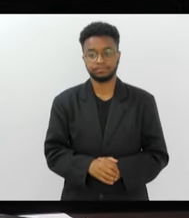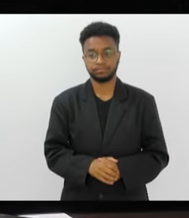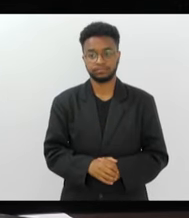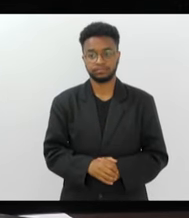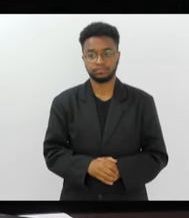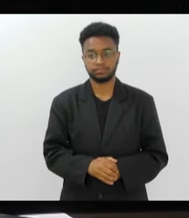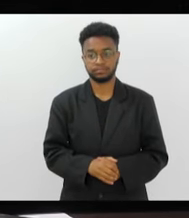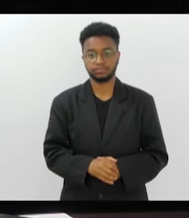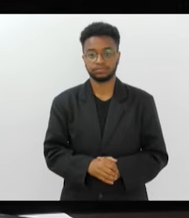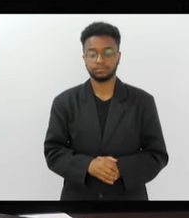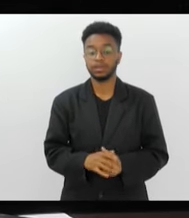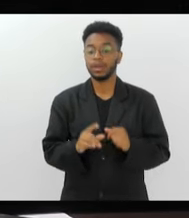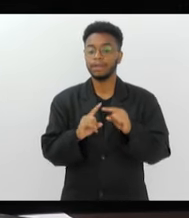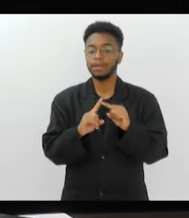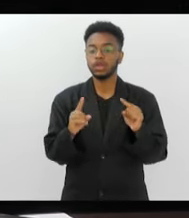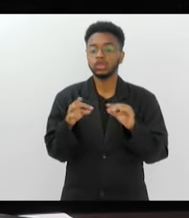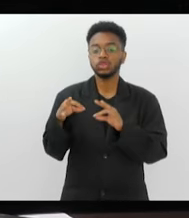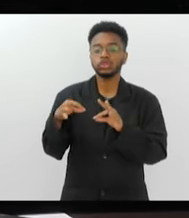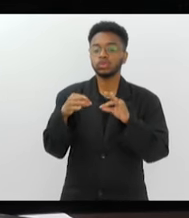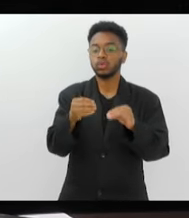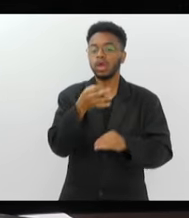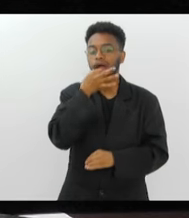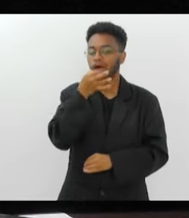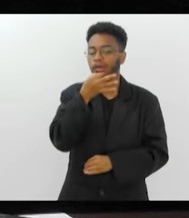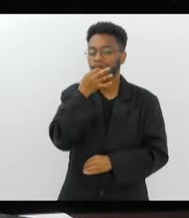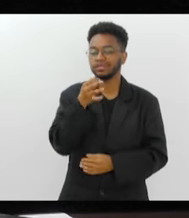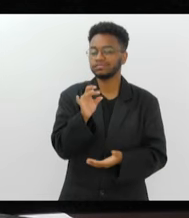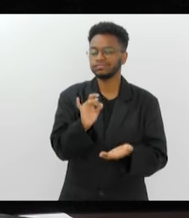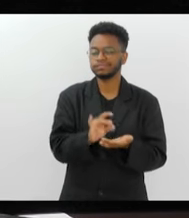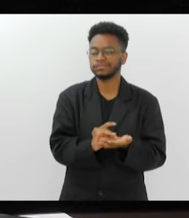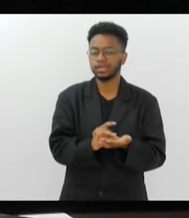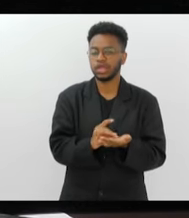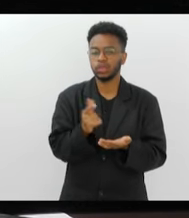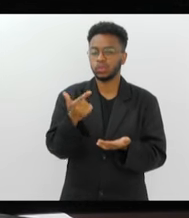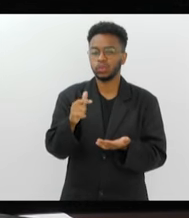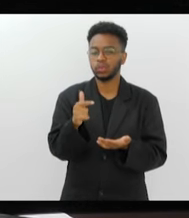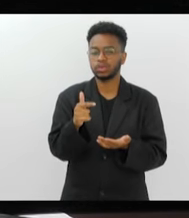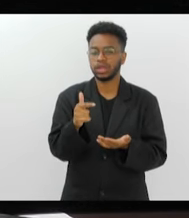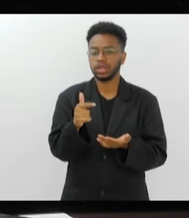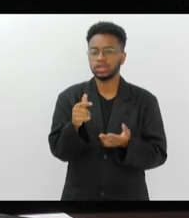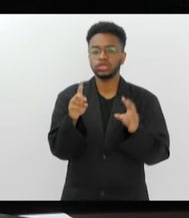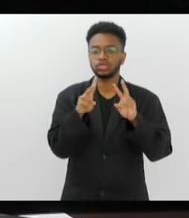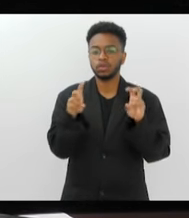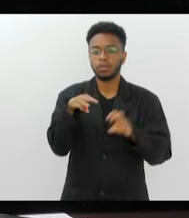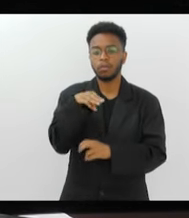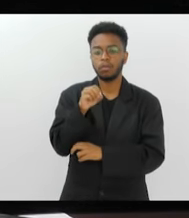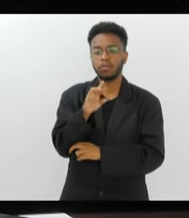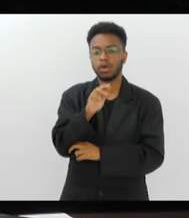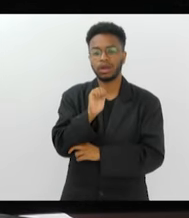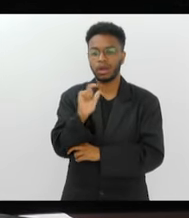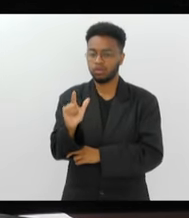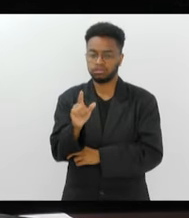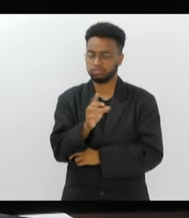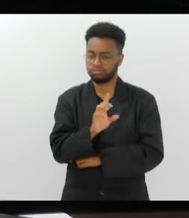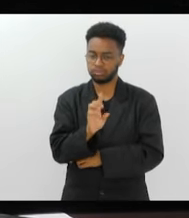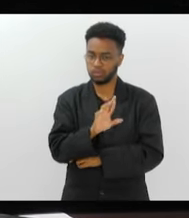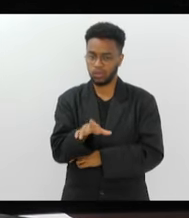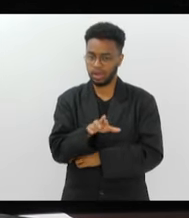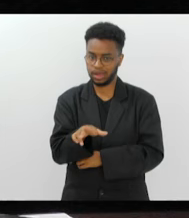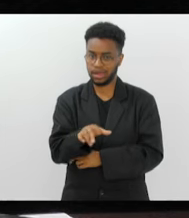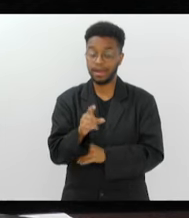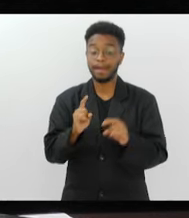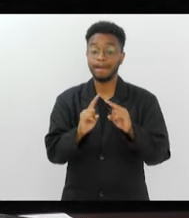Mas todas as vezes e todos os argumentos não são argumentos de postura que ele teve moral, que já seria questionável. Mas